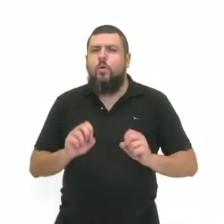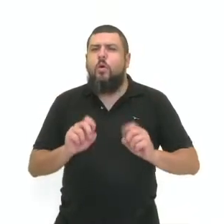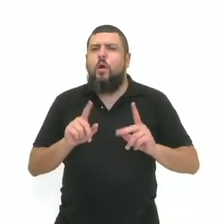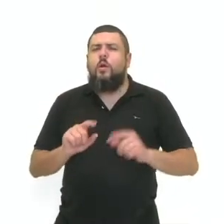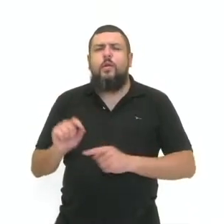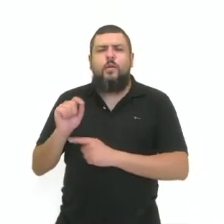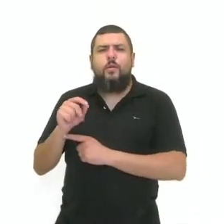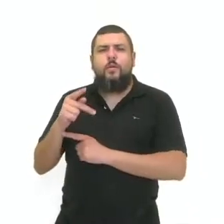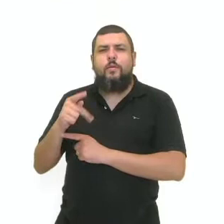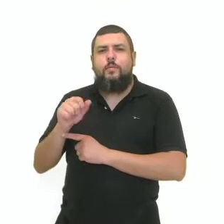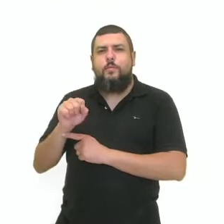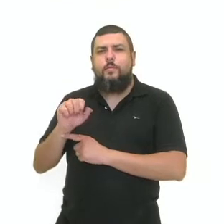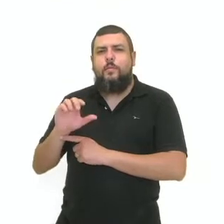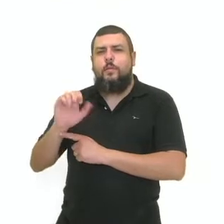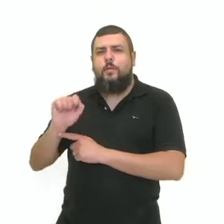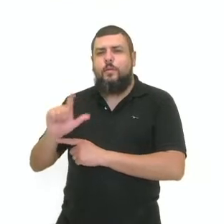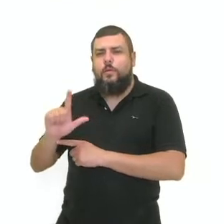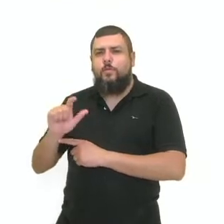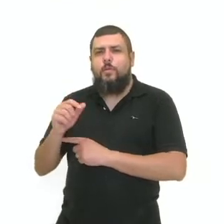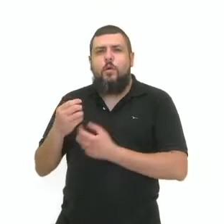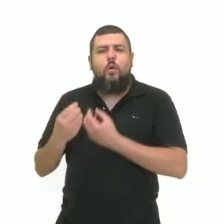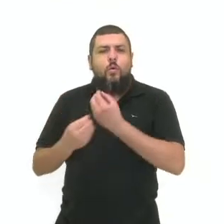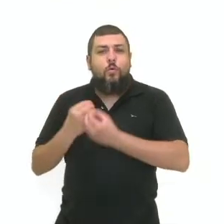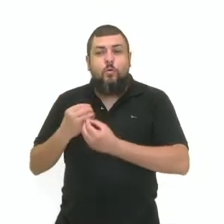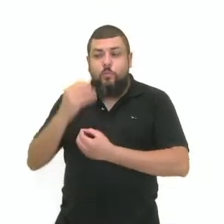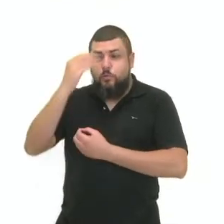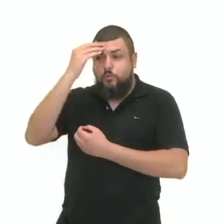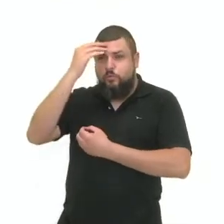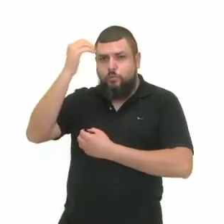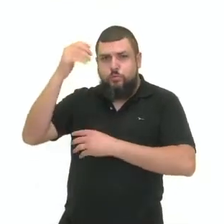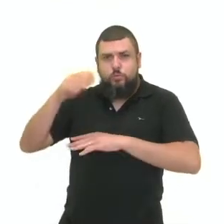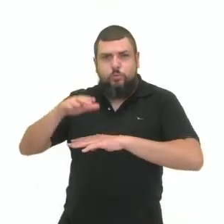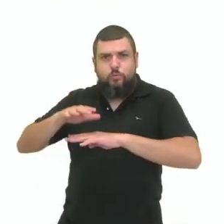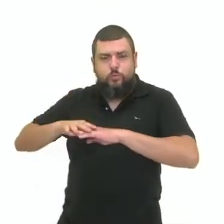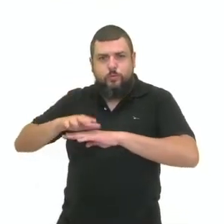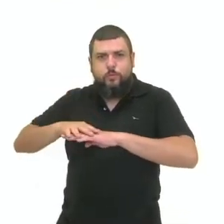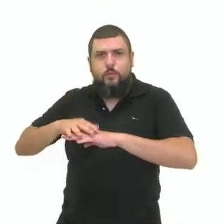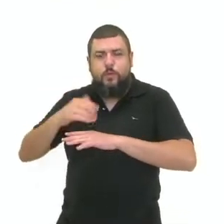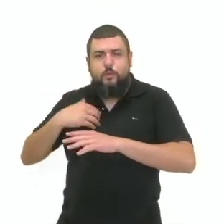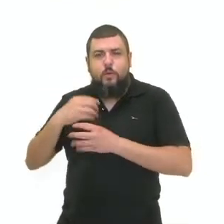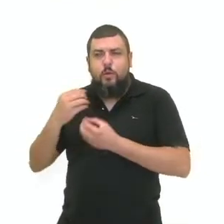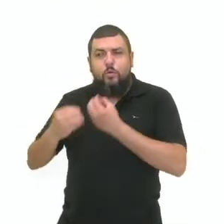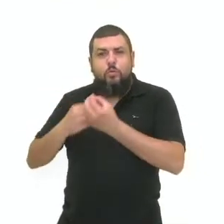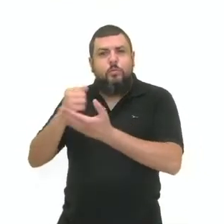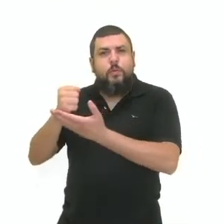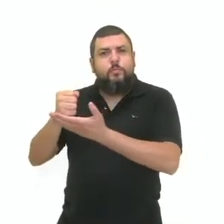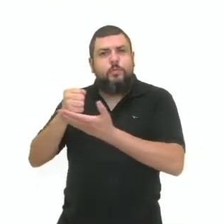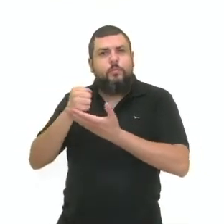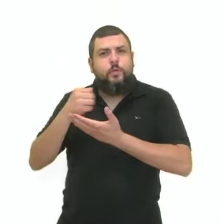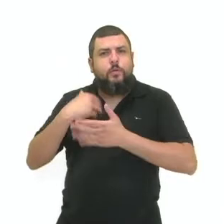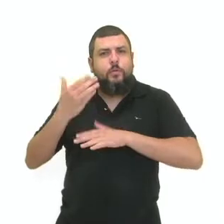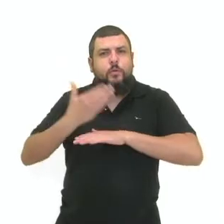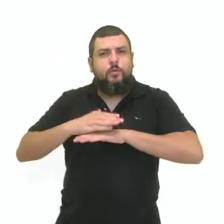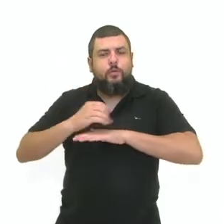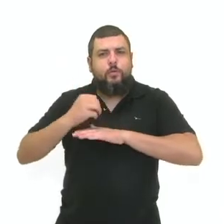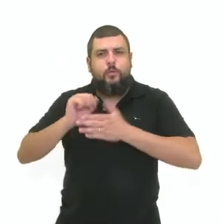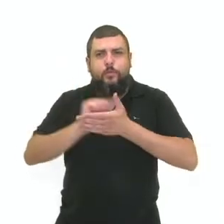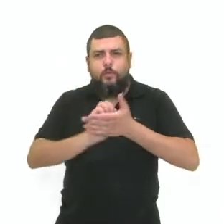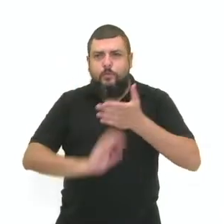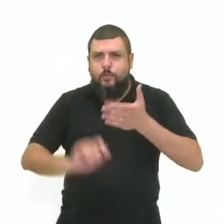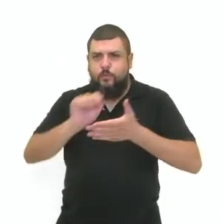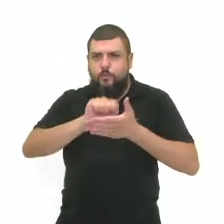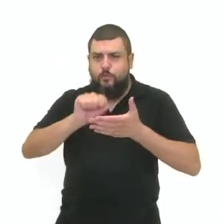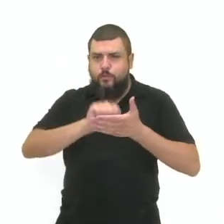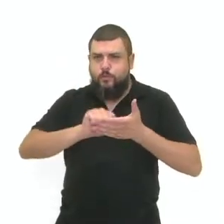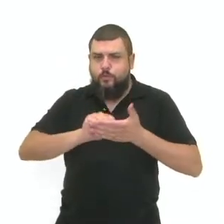né? E como que ele, esse matemático aí, vem nos auxiliar aí nas resoluções de problemas. Então o